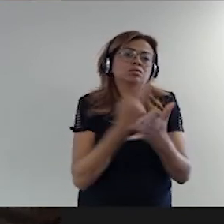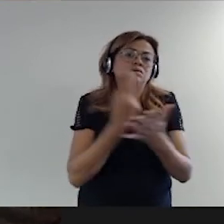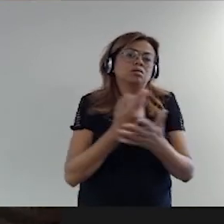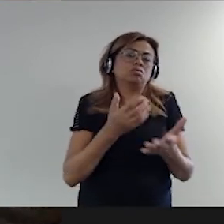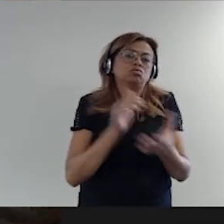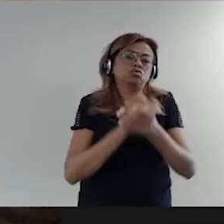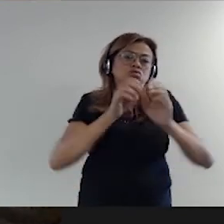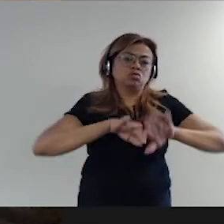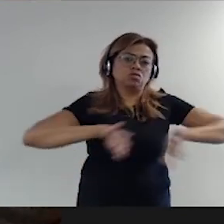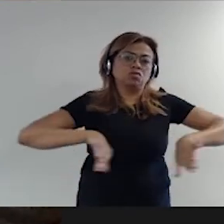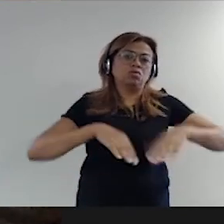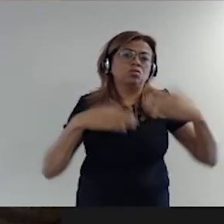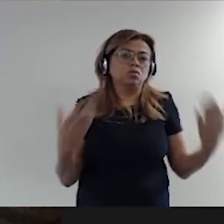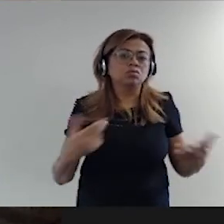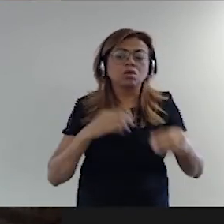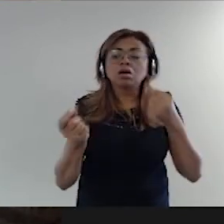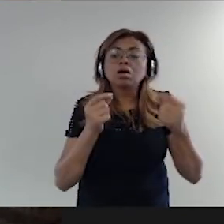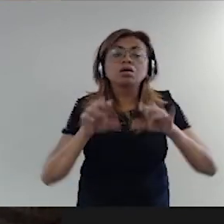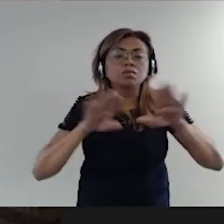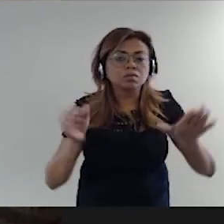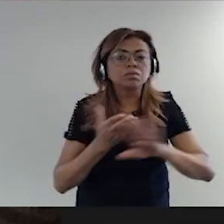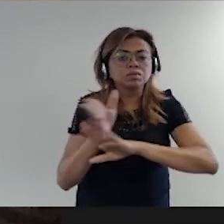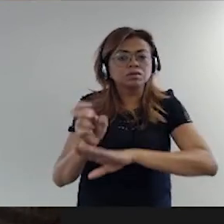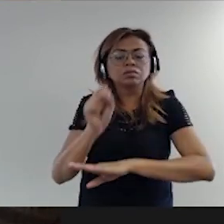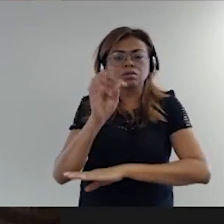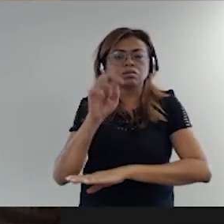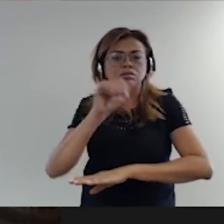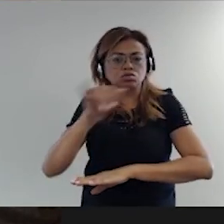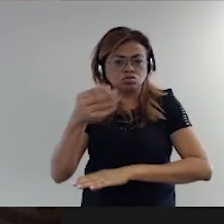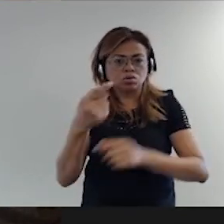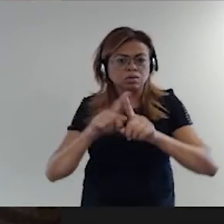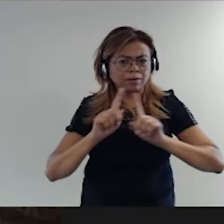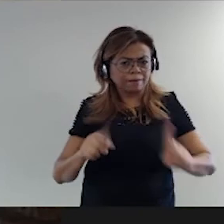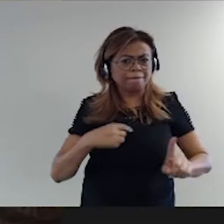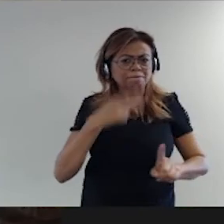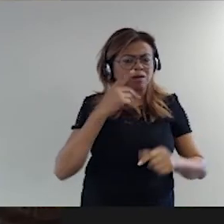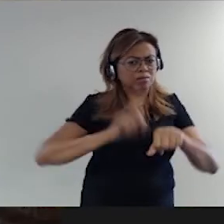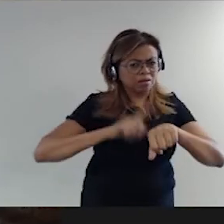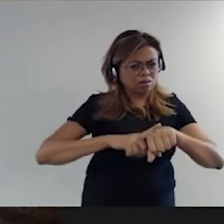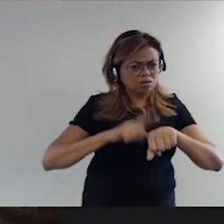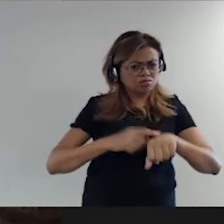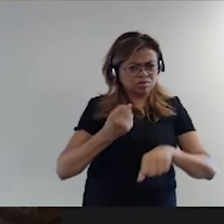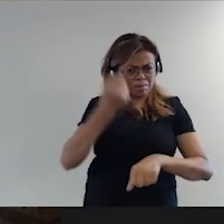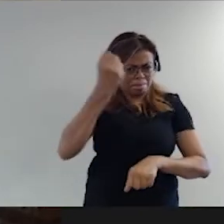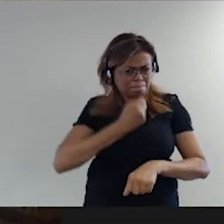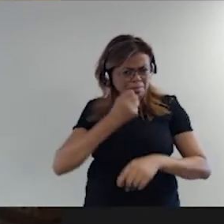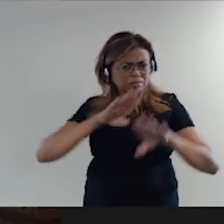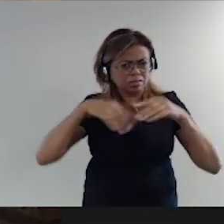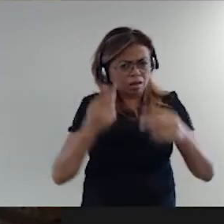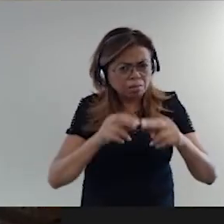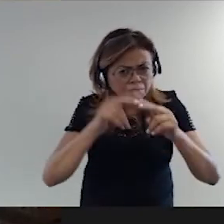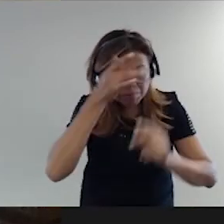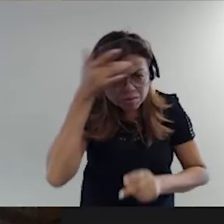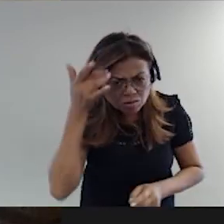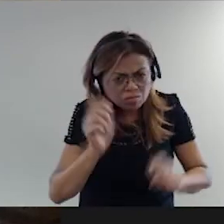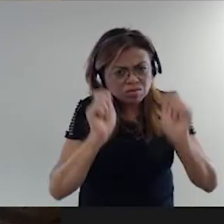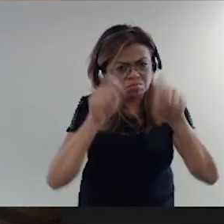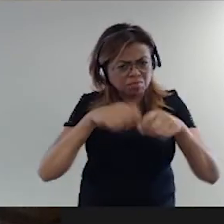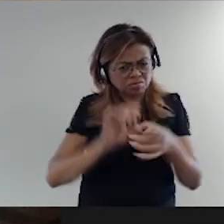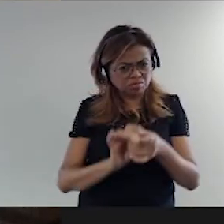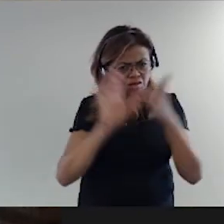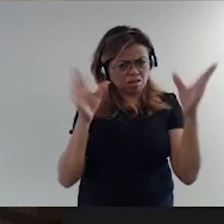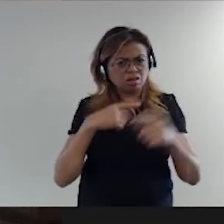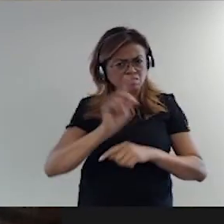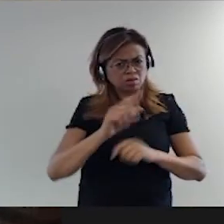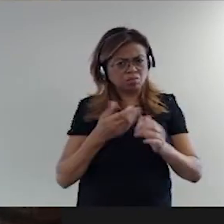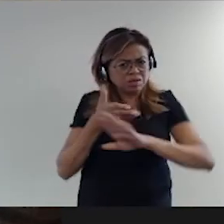tirar a liberdade, que é o bem maior de um cidadão depois da vida, você não precisaria ir até as últimas instâncias do direito brasileiro.